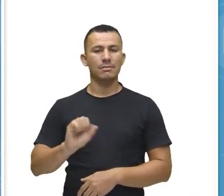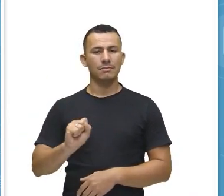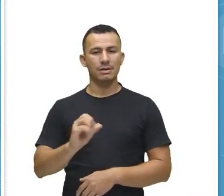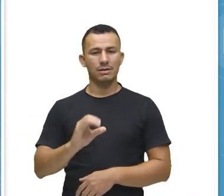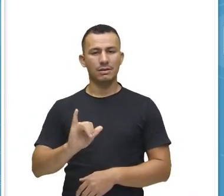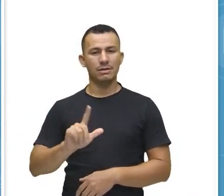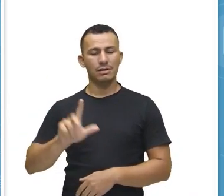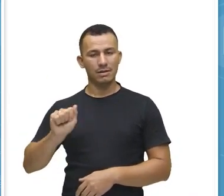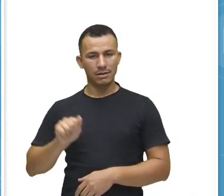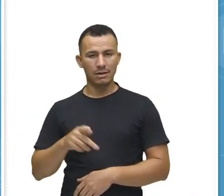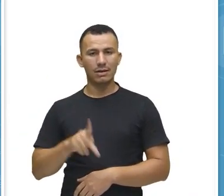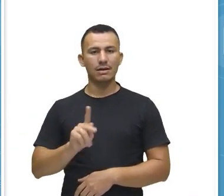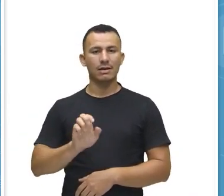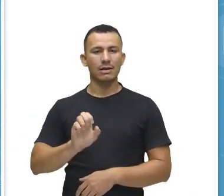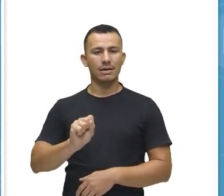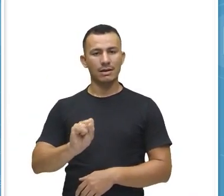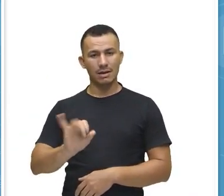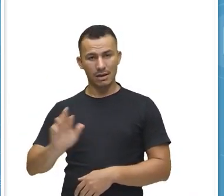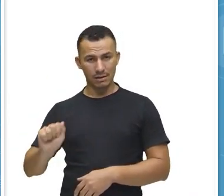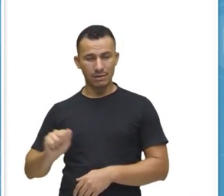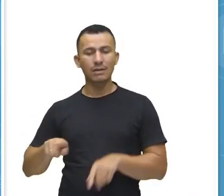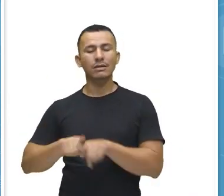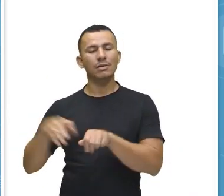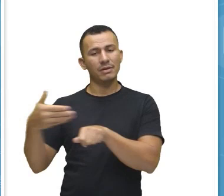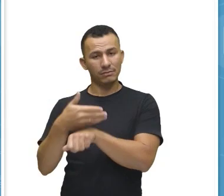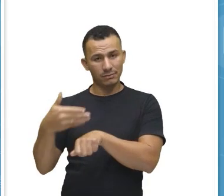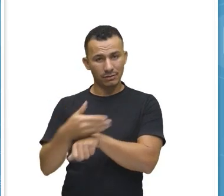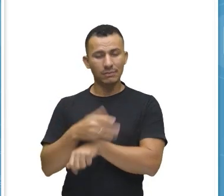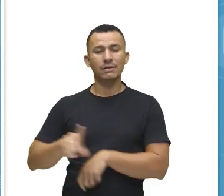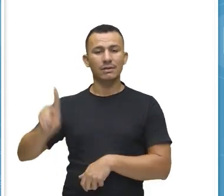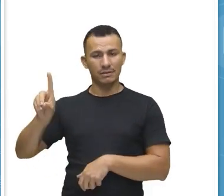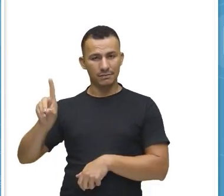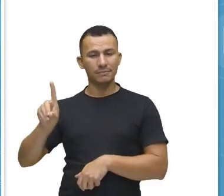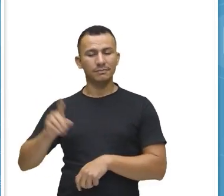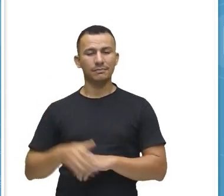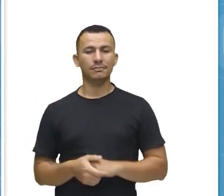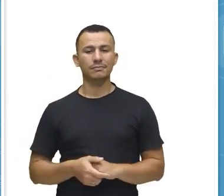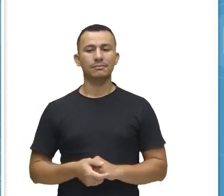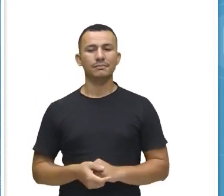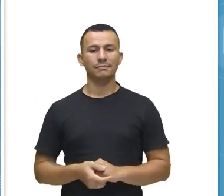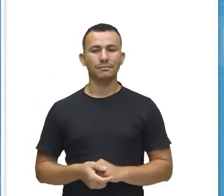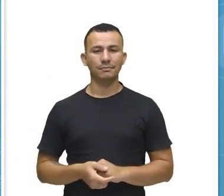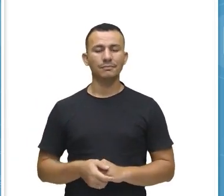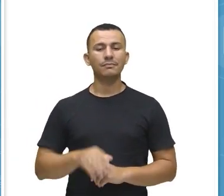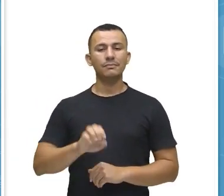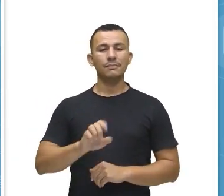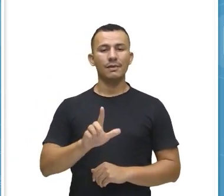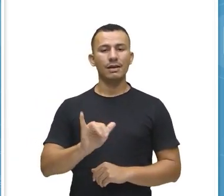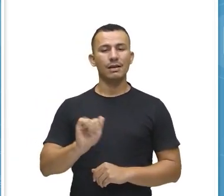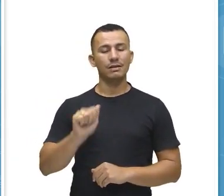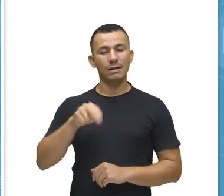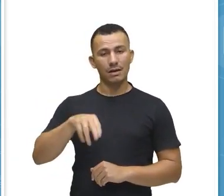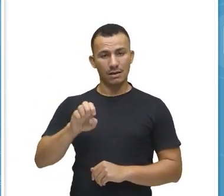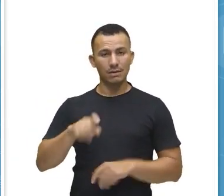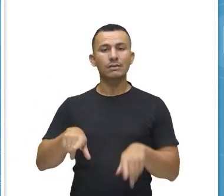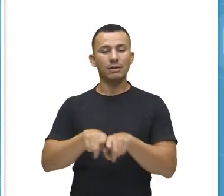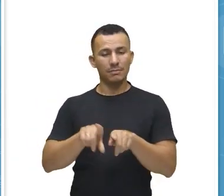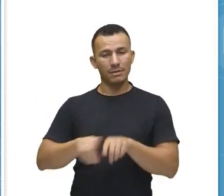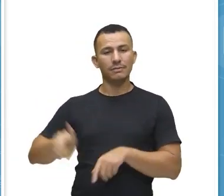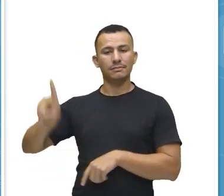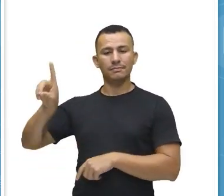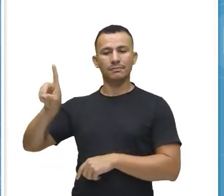a Késia agora participando também, olha aí, letra D a Késia está dizendo, e a Eliane também, letra D.